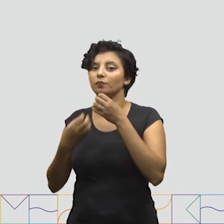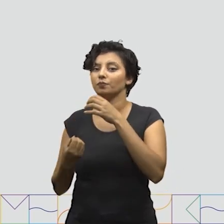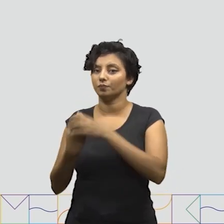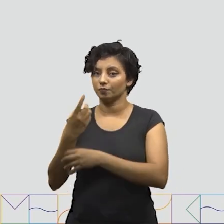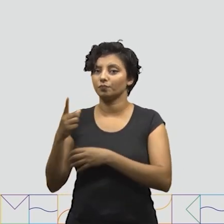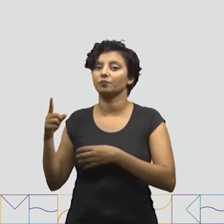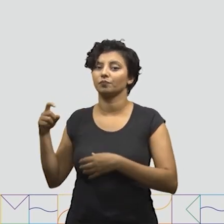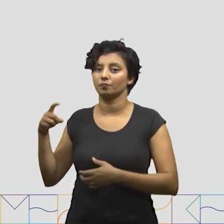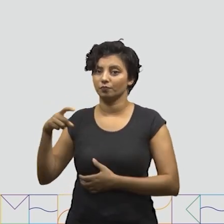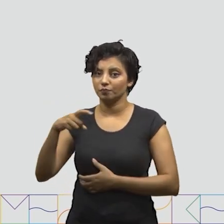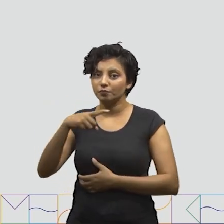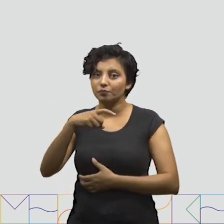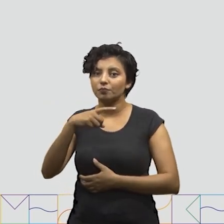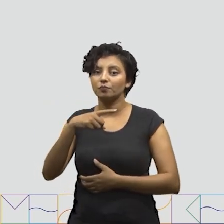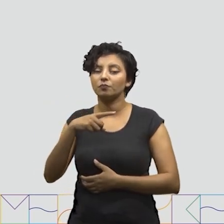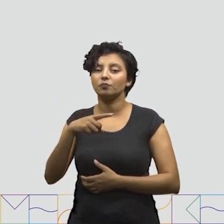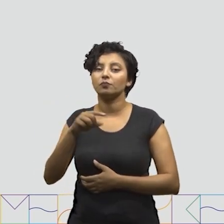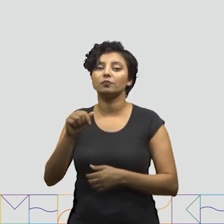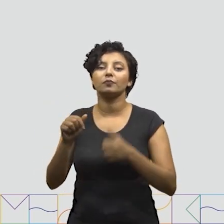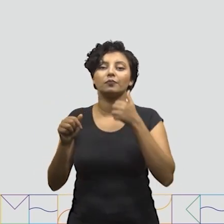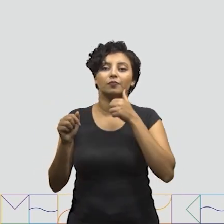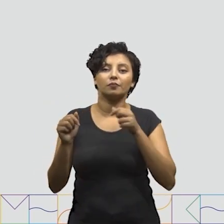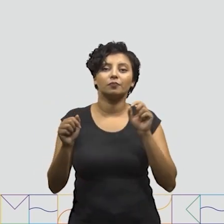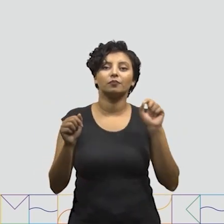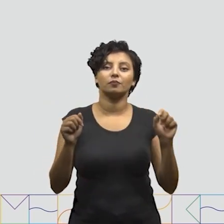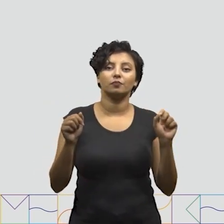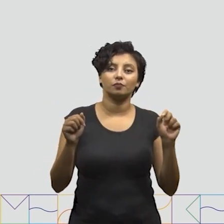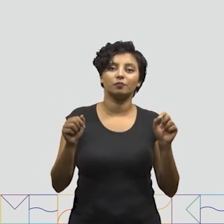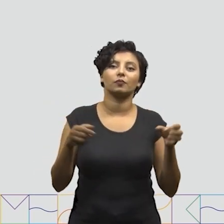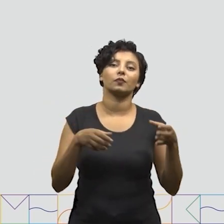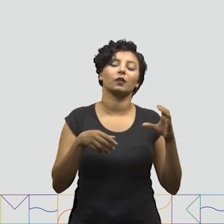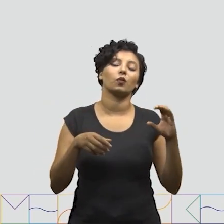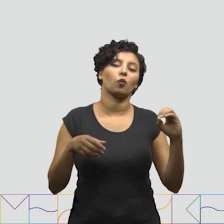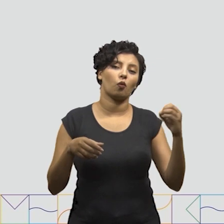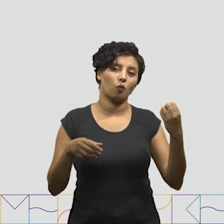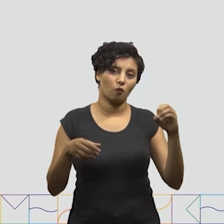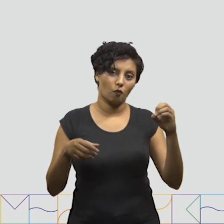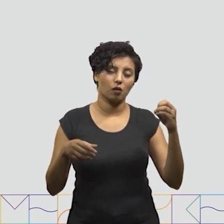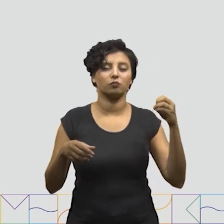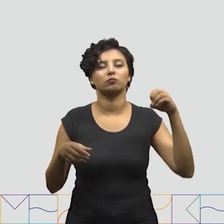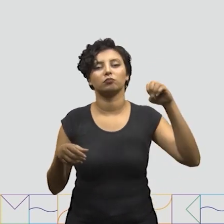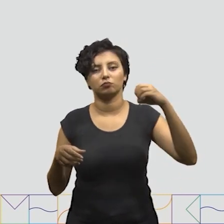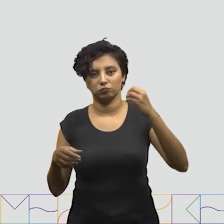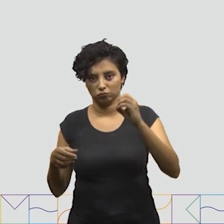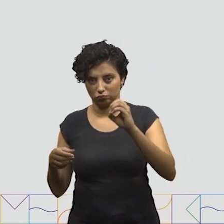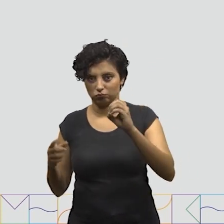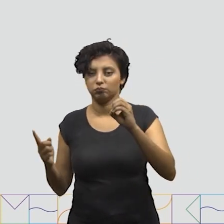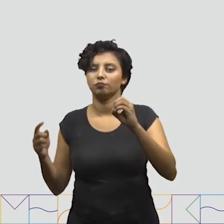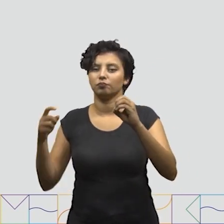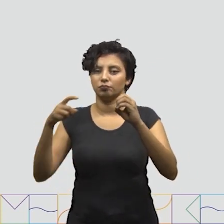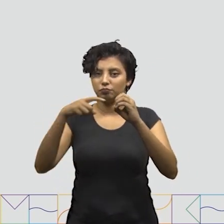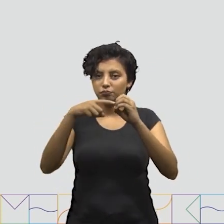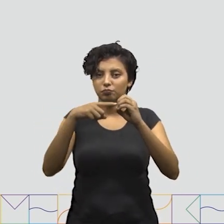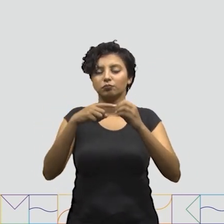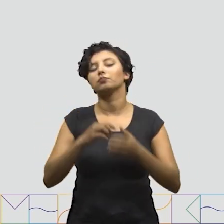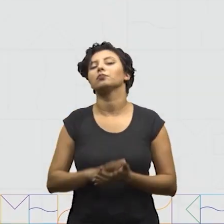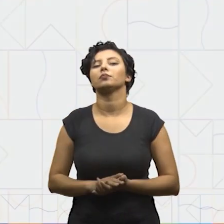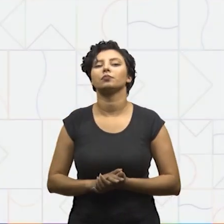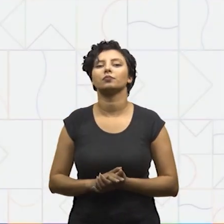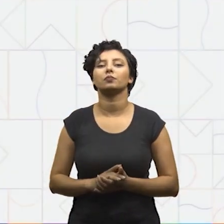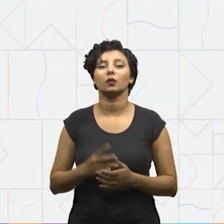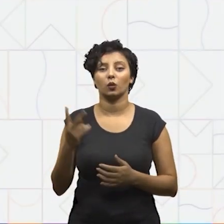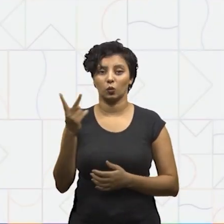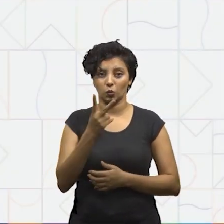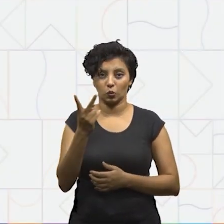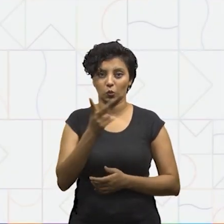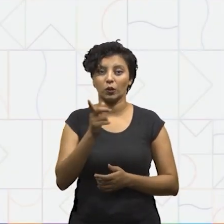produz o espermatozoide, e que a gônada feminina é o ovário, que produz o ovócito secundário, também chamado de óvulo.